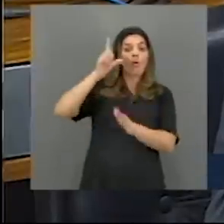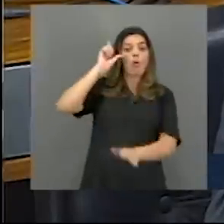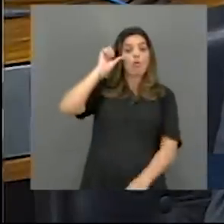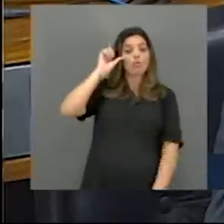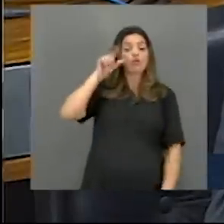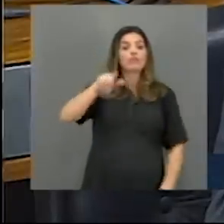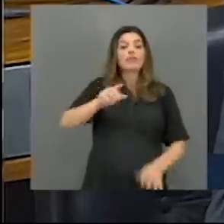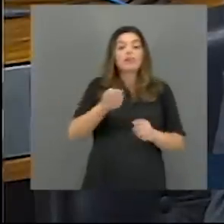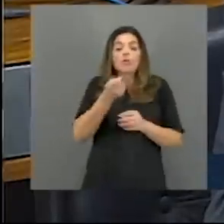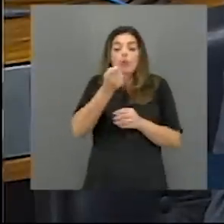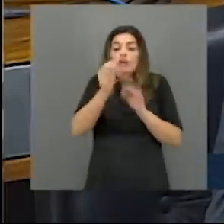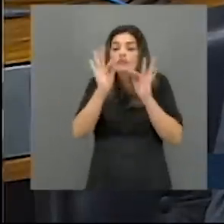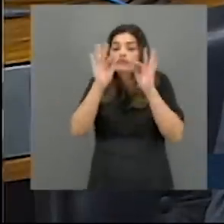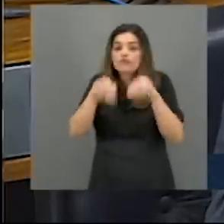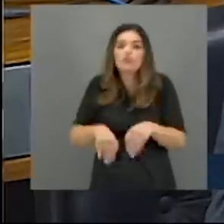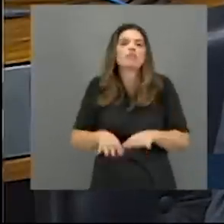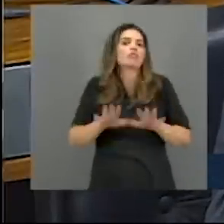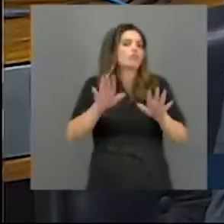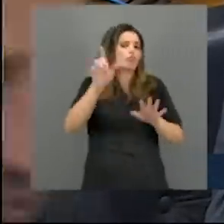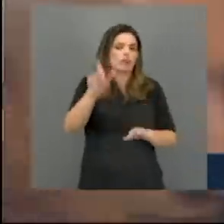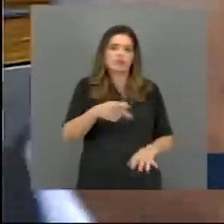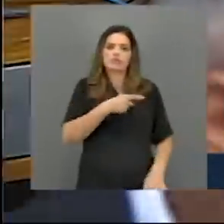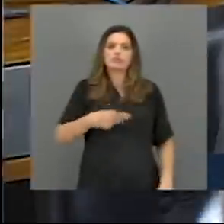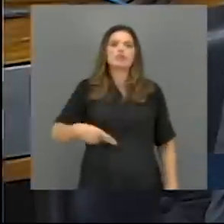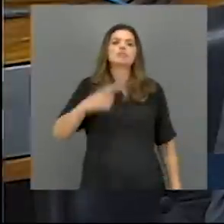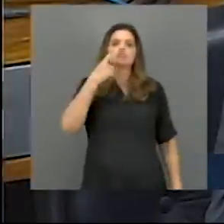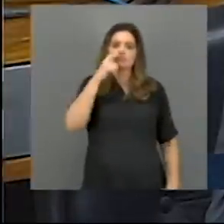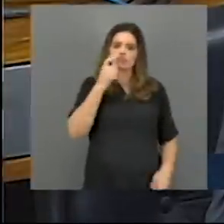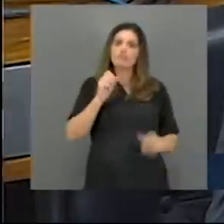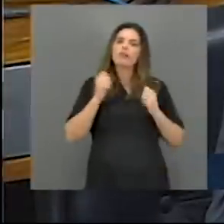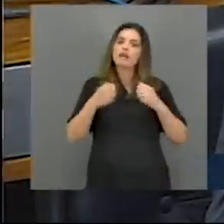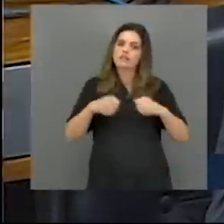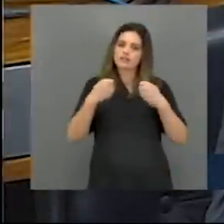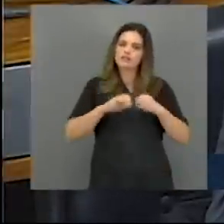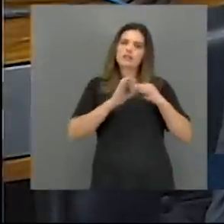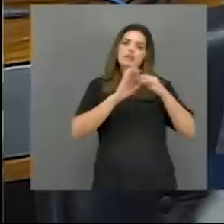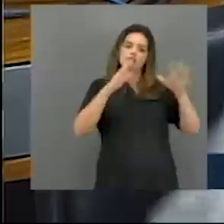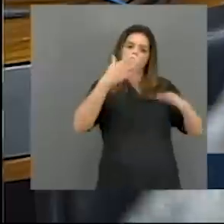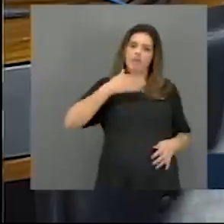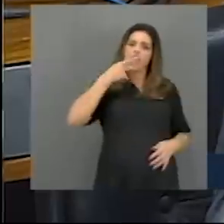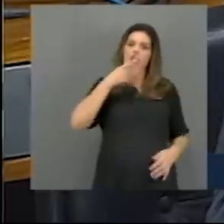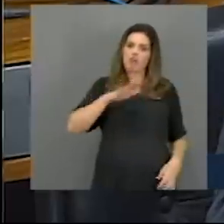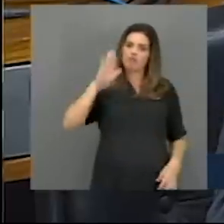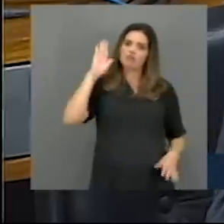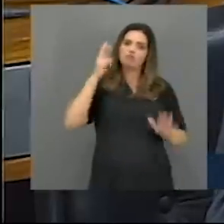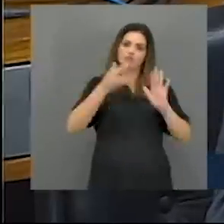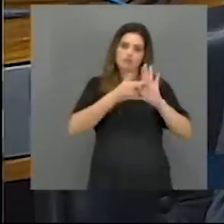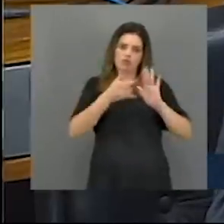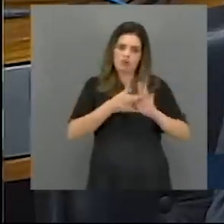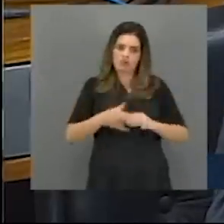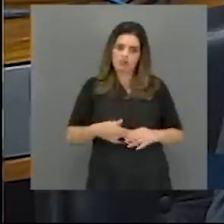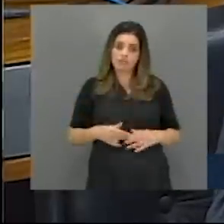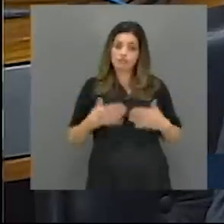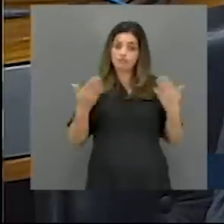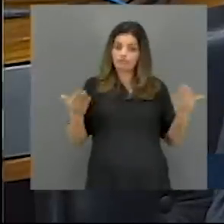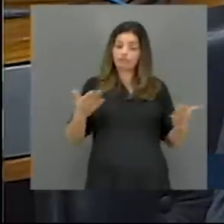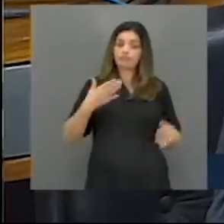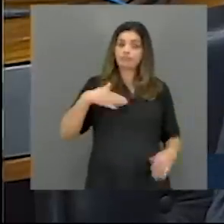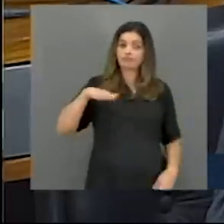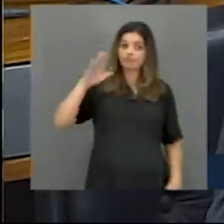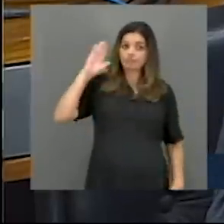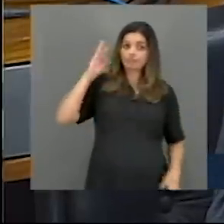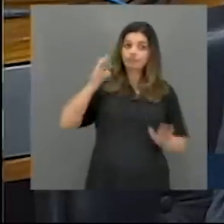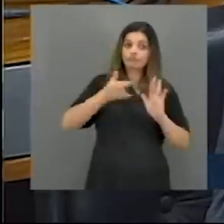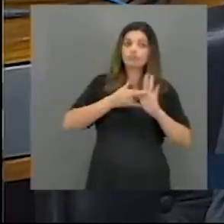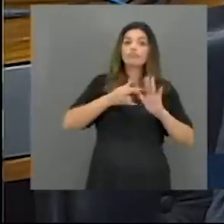ser finalizada não é motivo para que o presidente Davi Alcolumbre não me desse a palavra para a realização da minha questão de ordem. No caso supracitado, minha questão de ordem